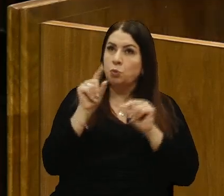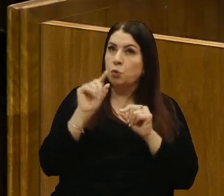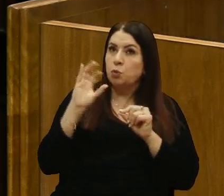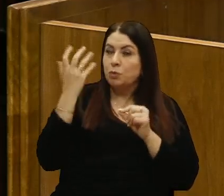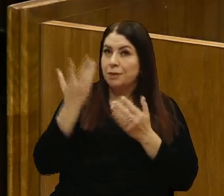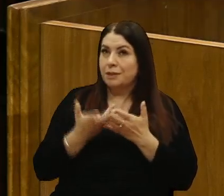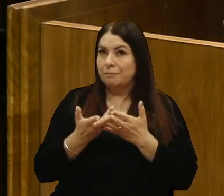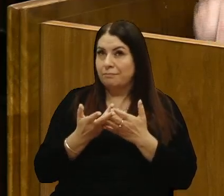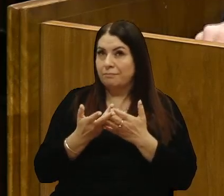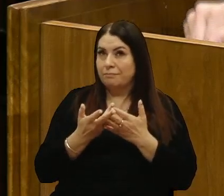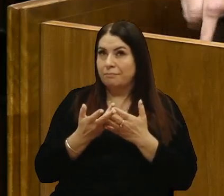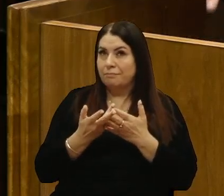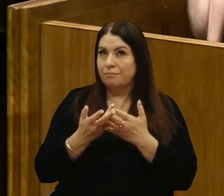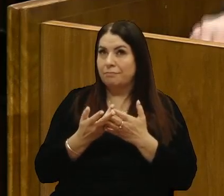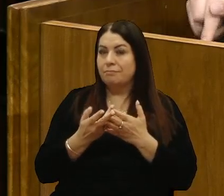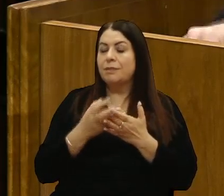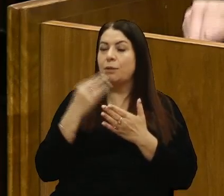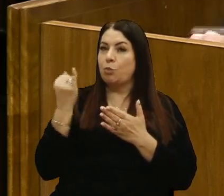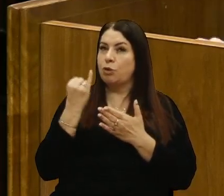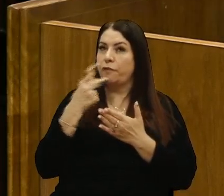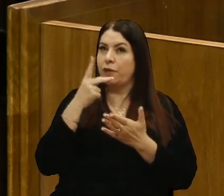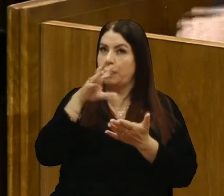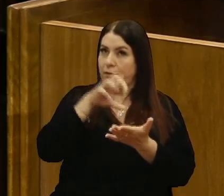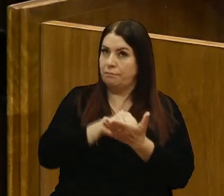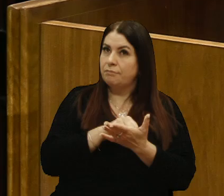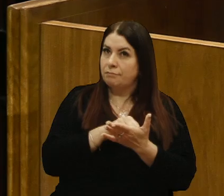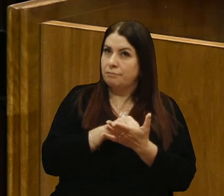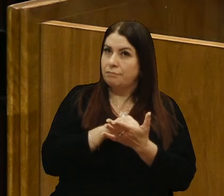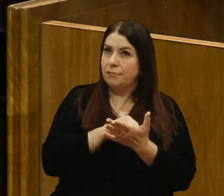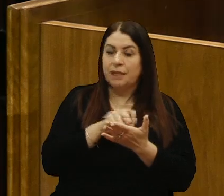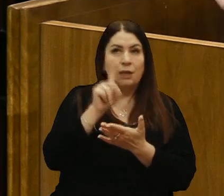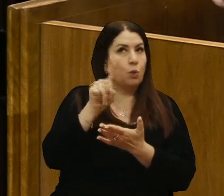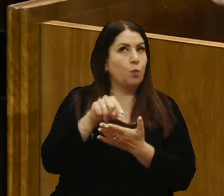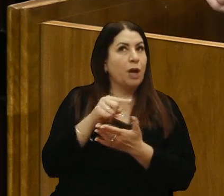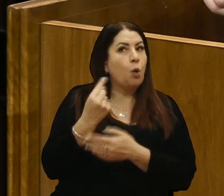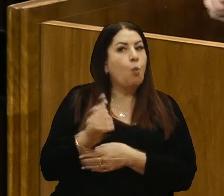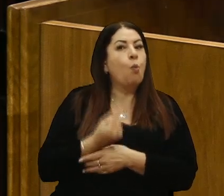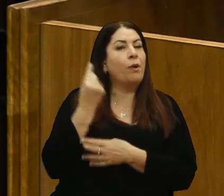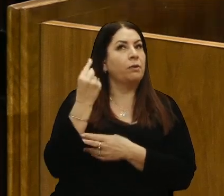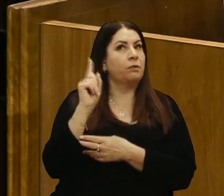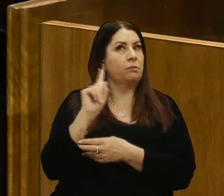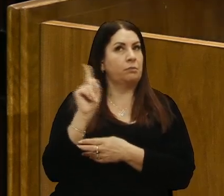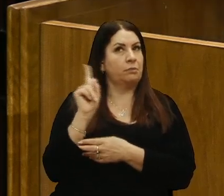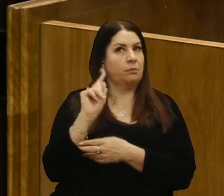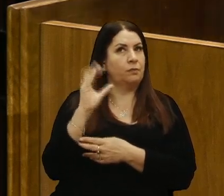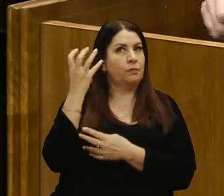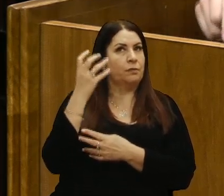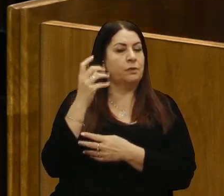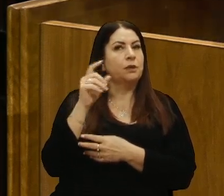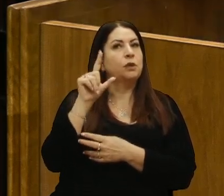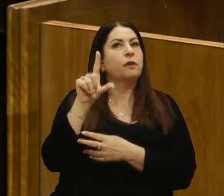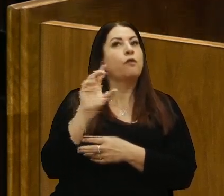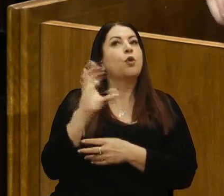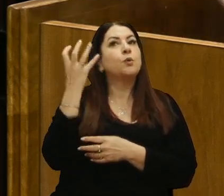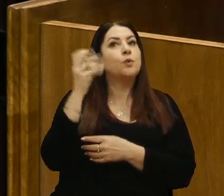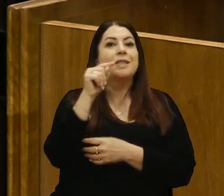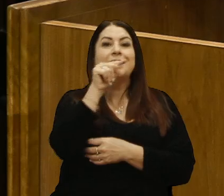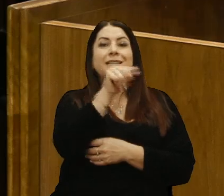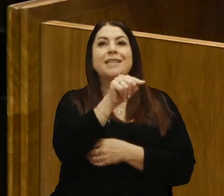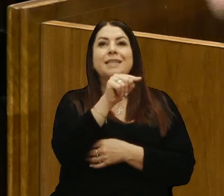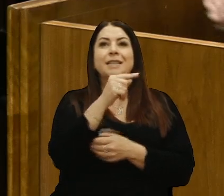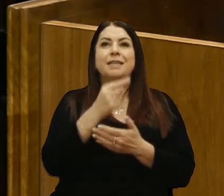solução? Importante ficar registrado isso. Não era a única solução, foi a solução que